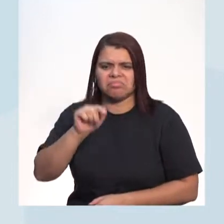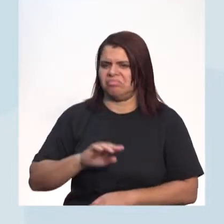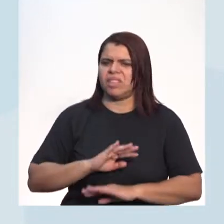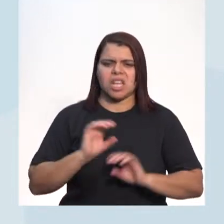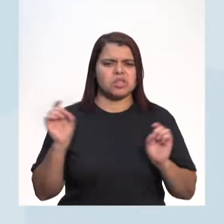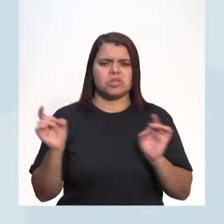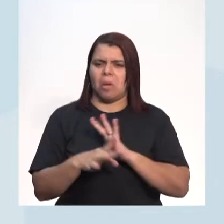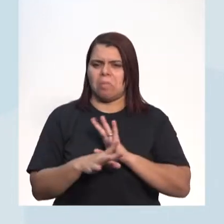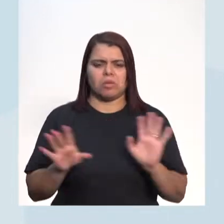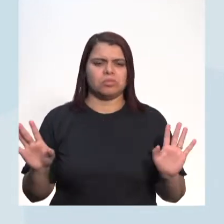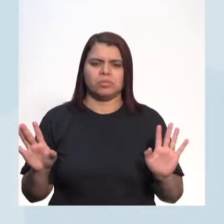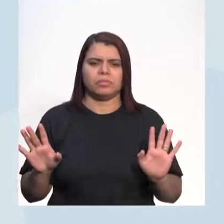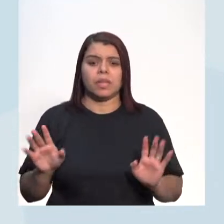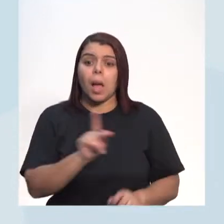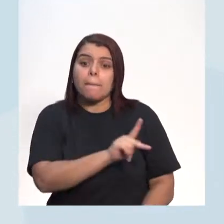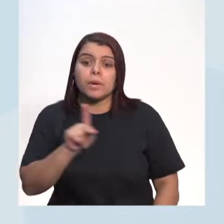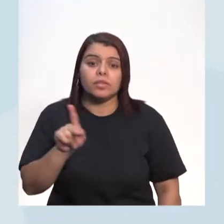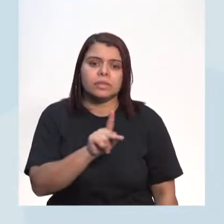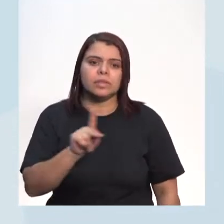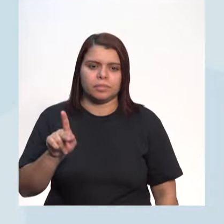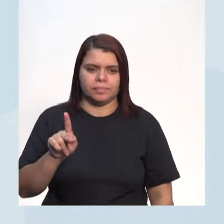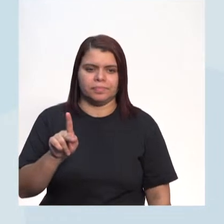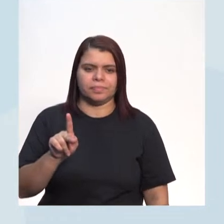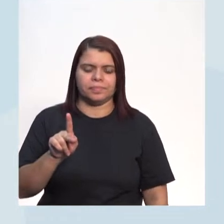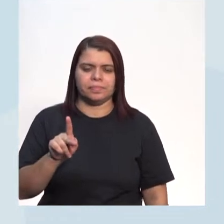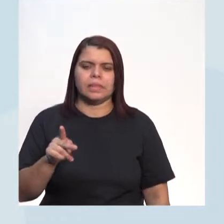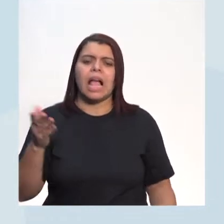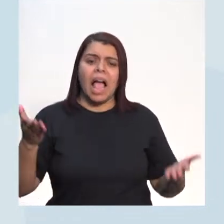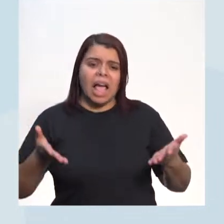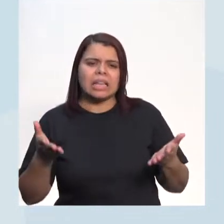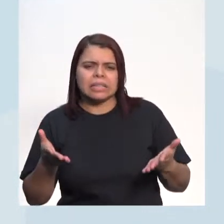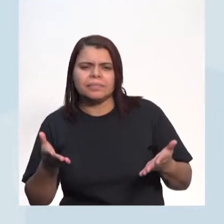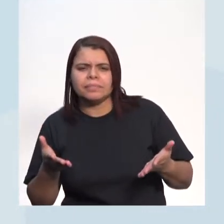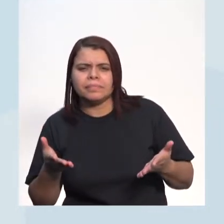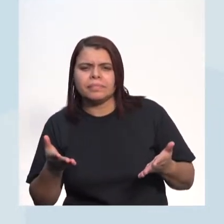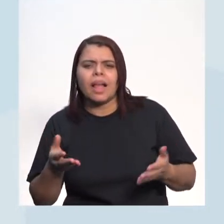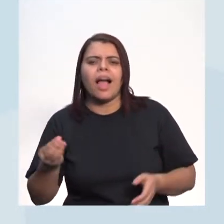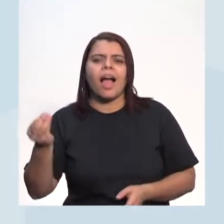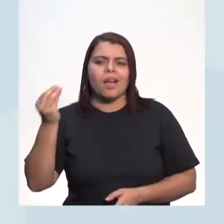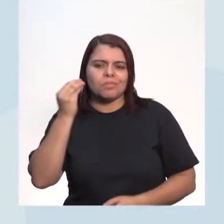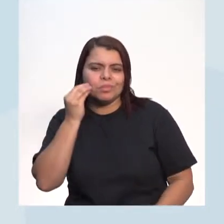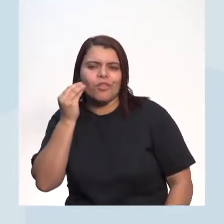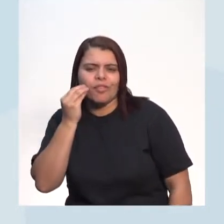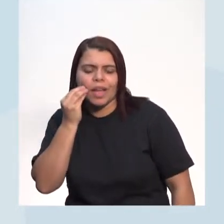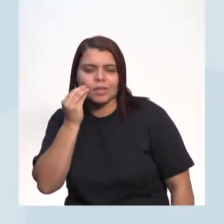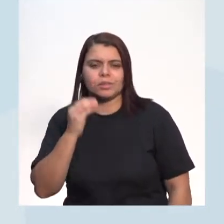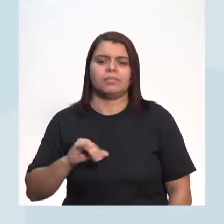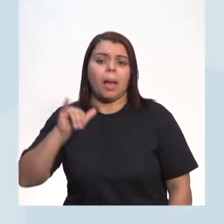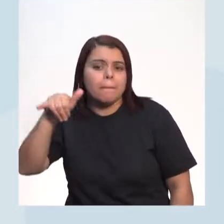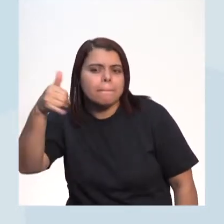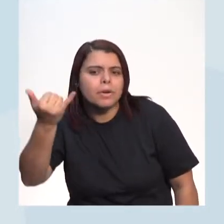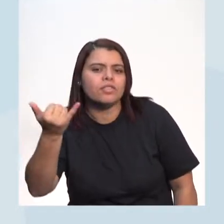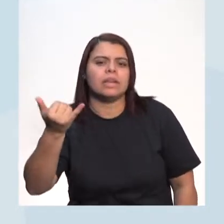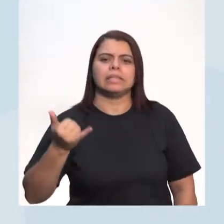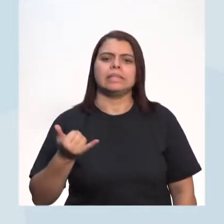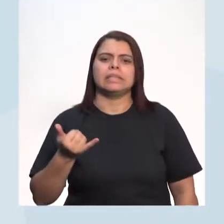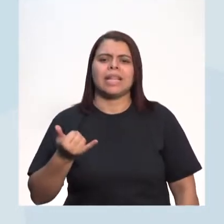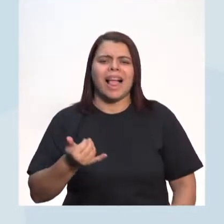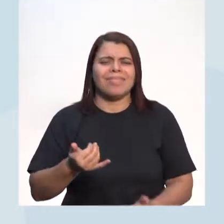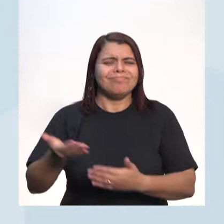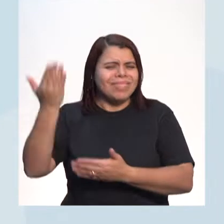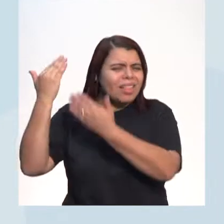rede, professor, tá? E aqui eu até aproveito para dar uma informação, né? Porque no começo do